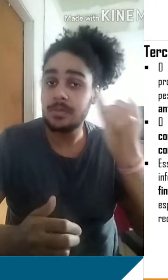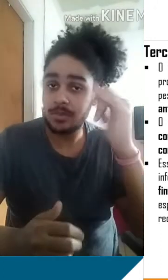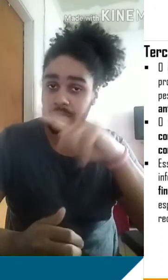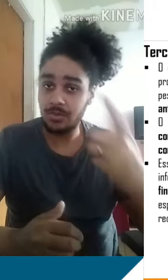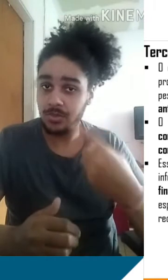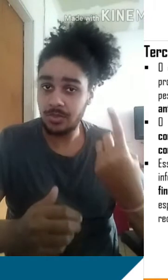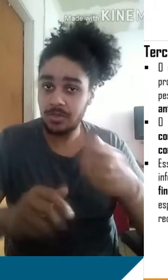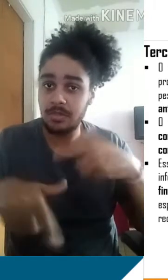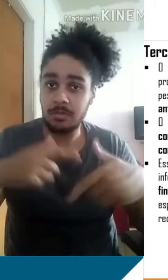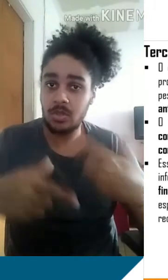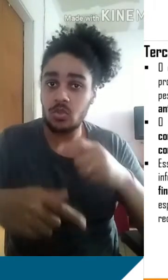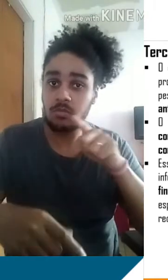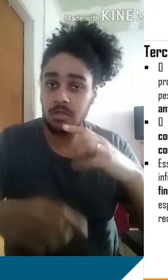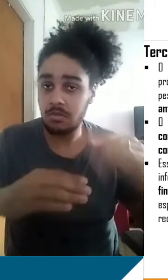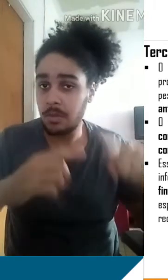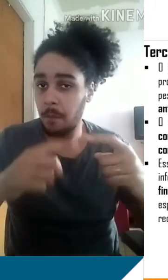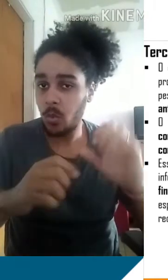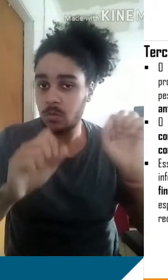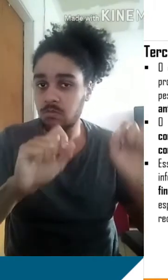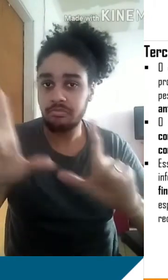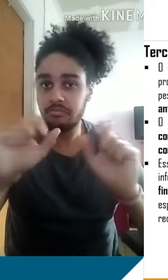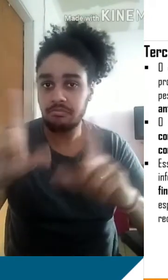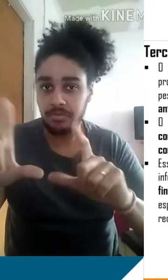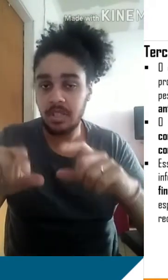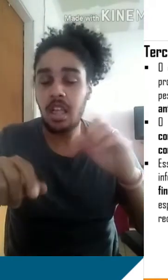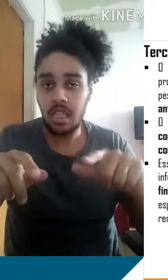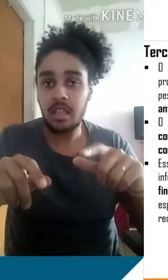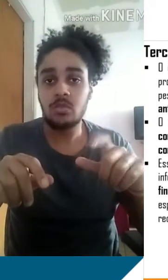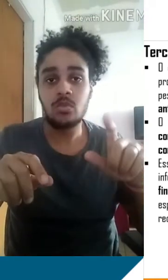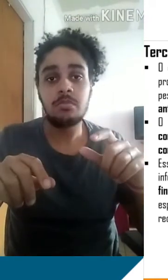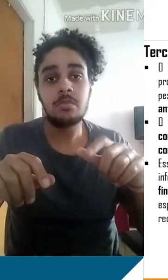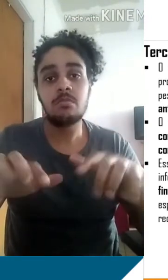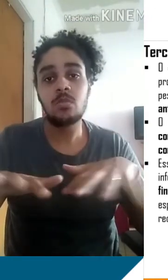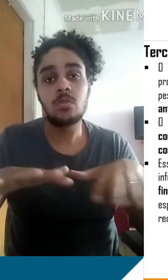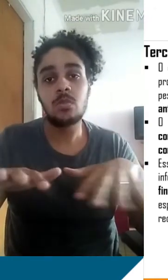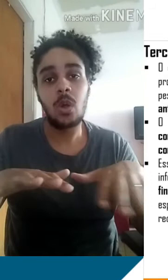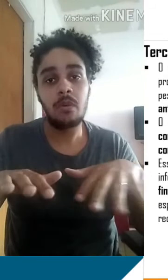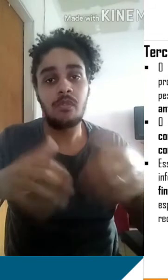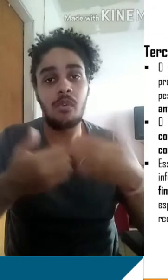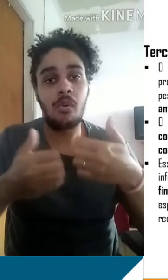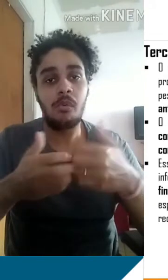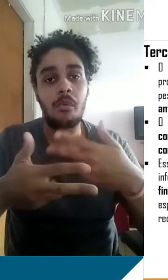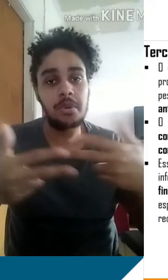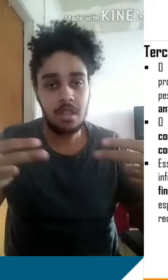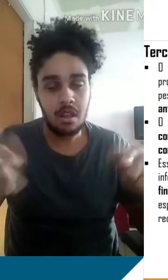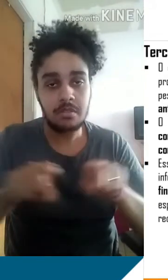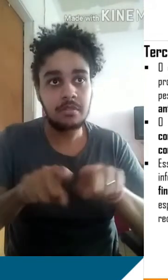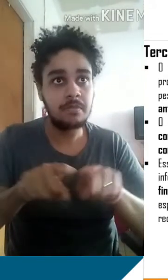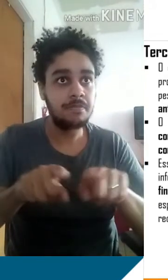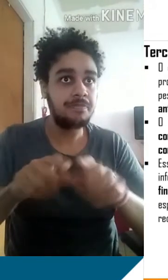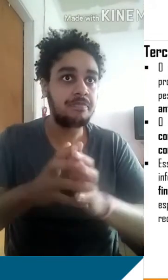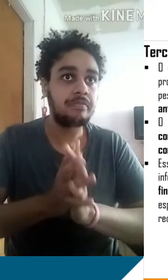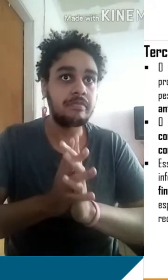Né? Essa dinâmica propicia a possibilidade, pelo menos de se imaginar, e é interessante, você pode ver isso no próximo vídeo,